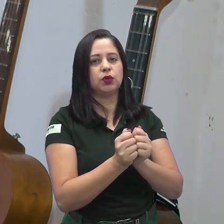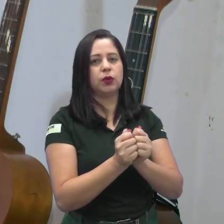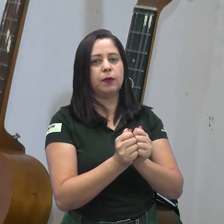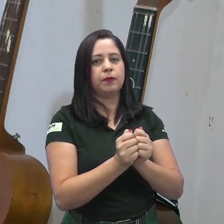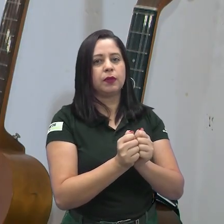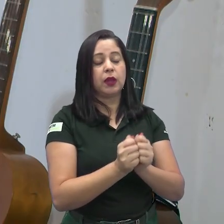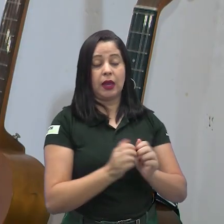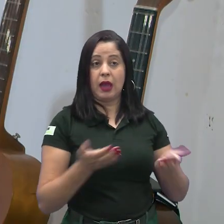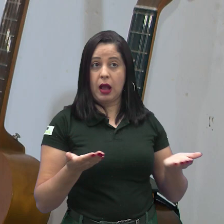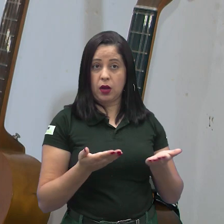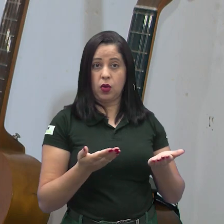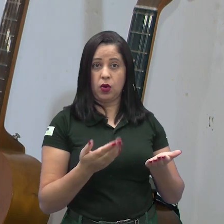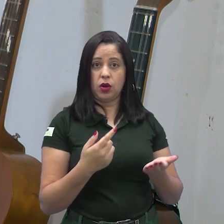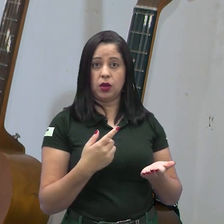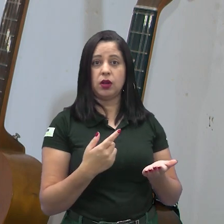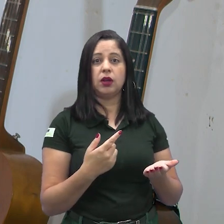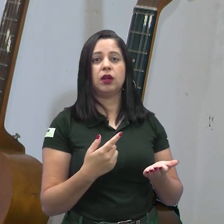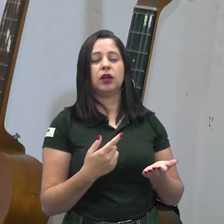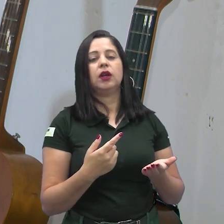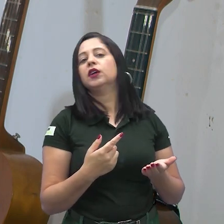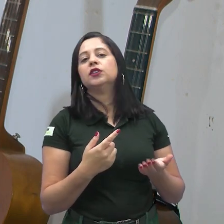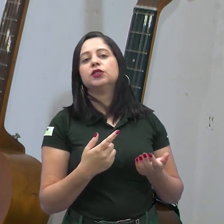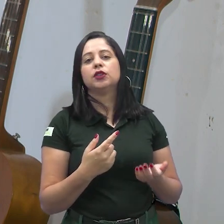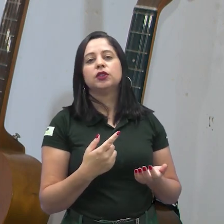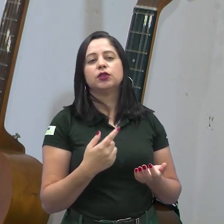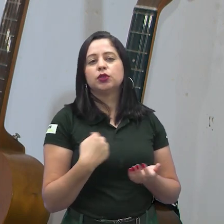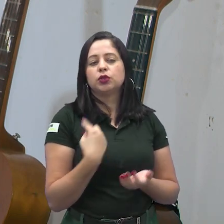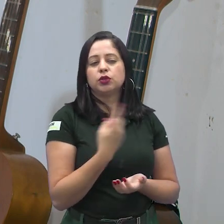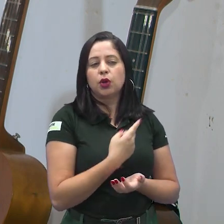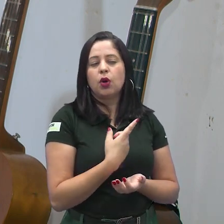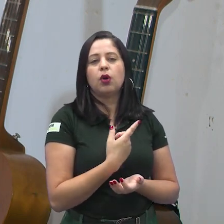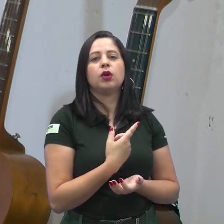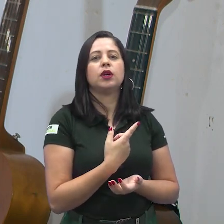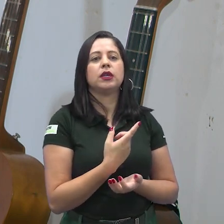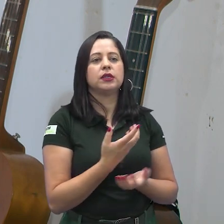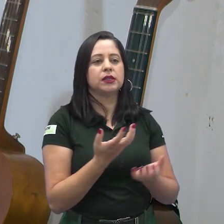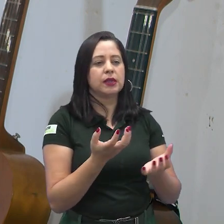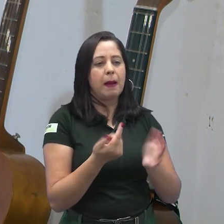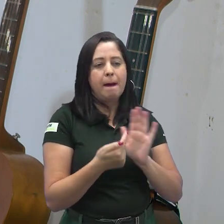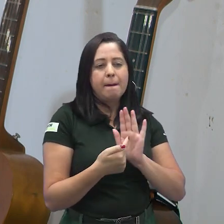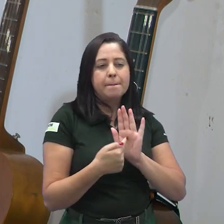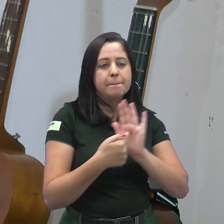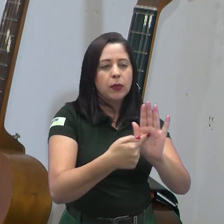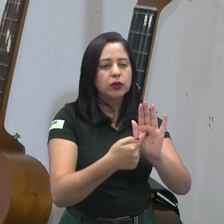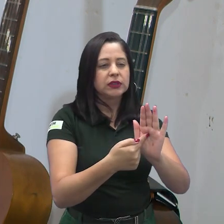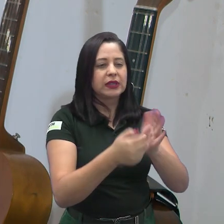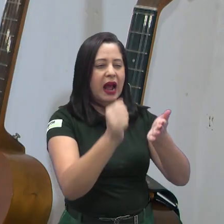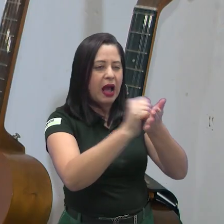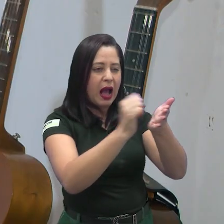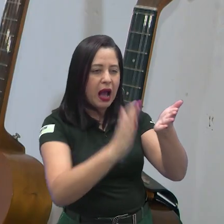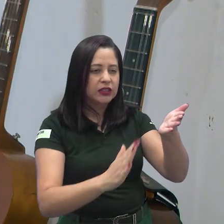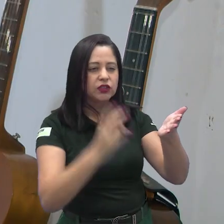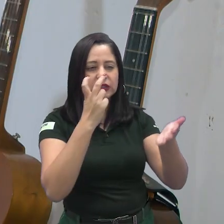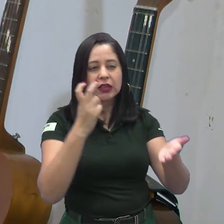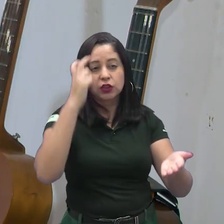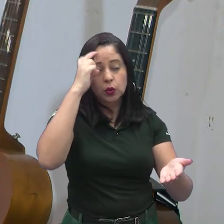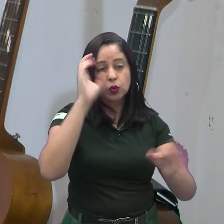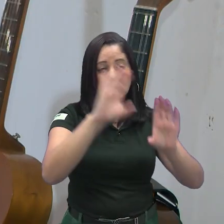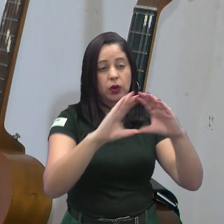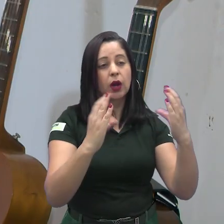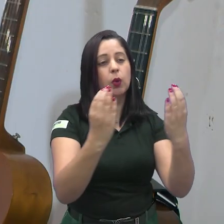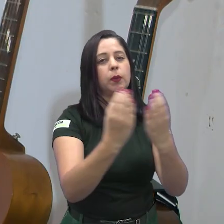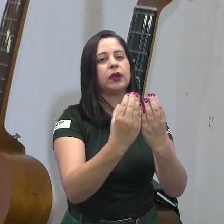E a gente está poder levar essas ações para a comunidade, né? Para eles terem acesso também,